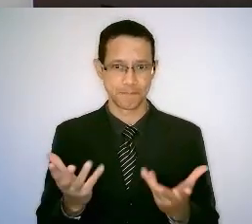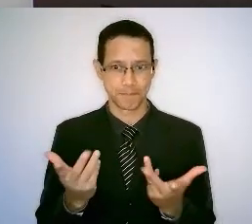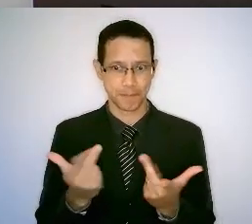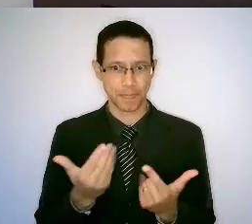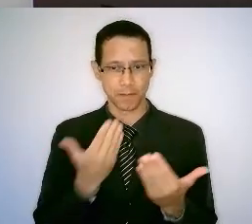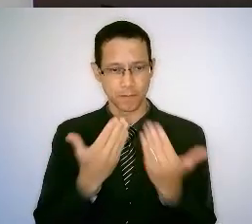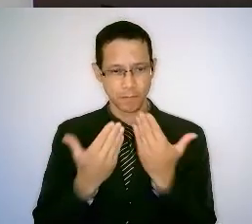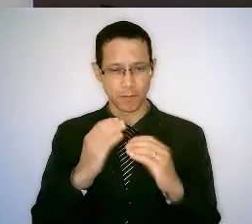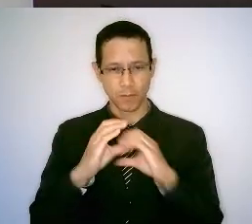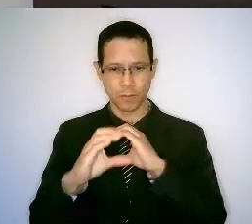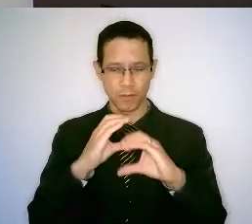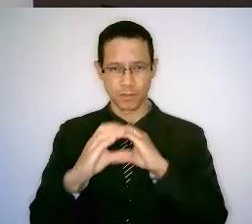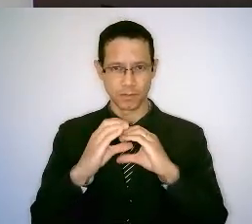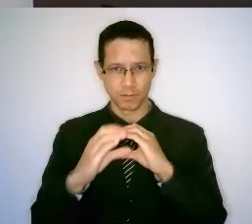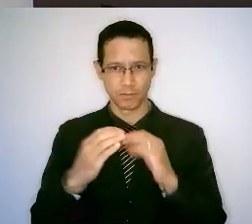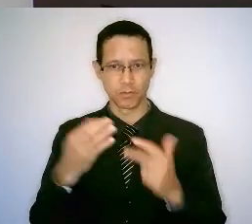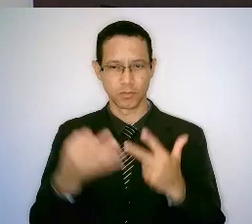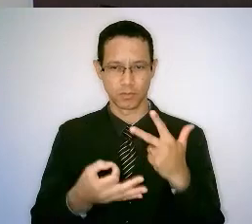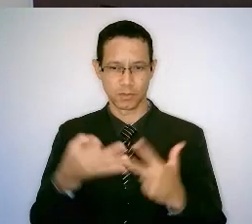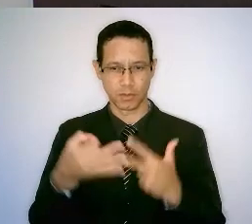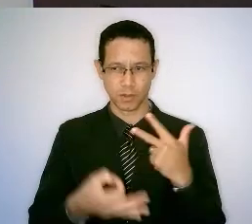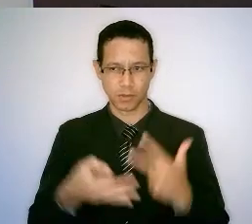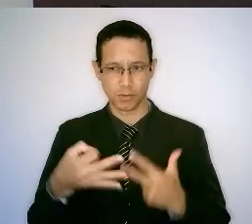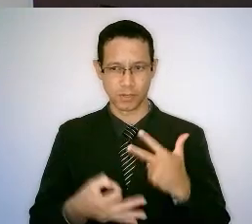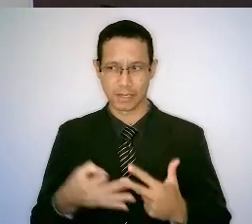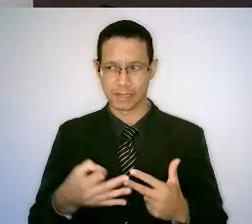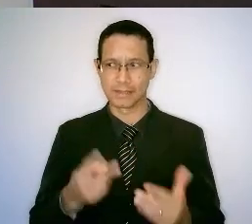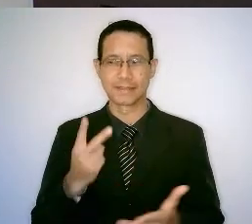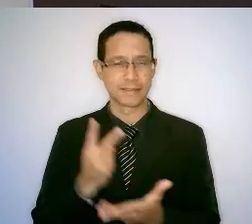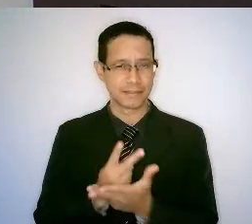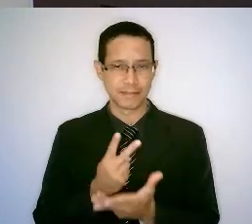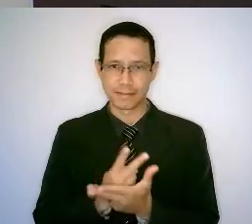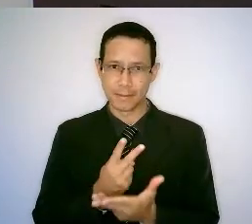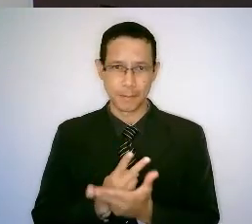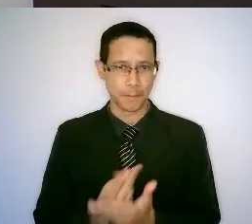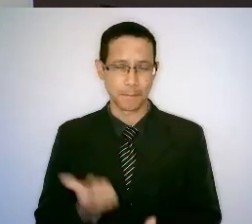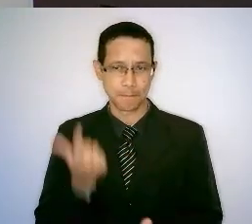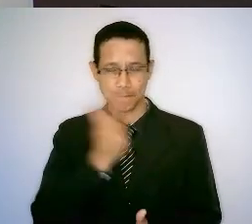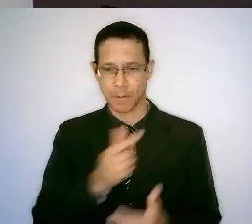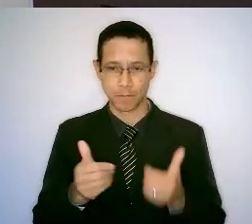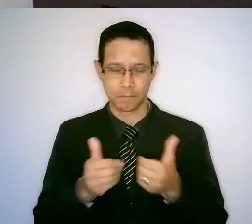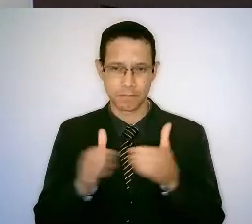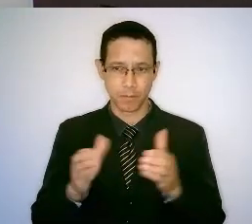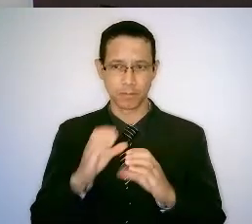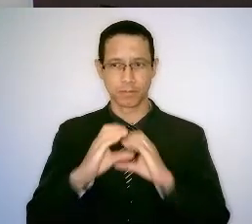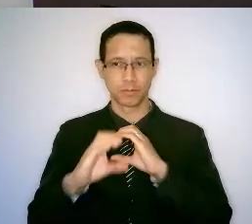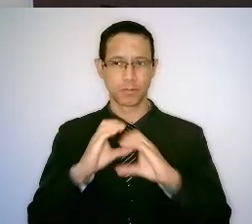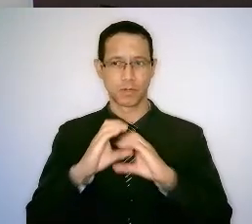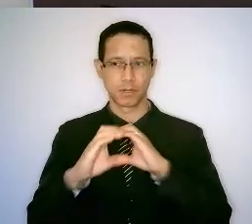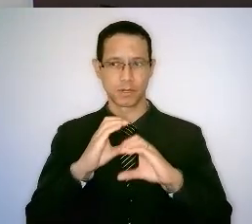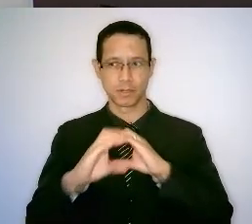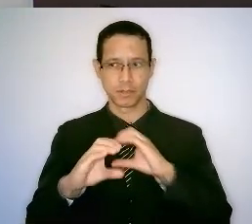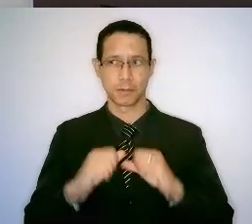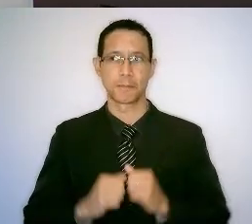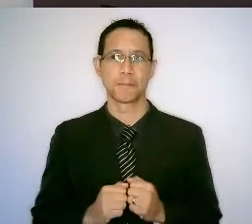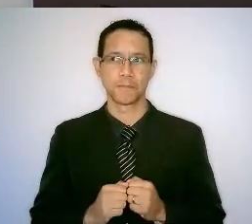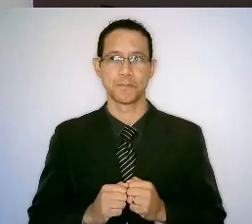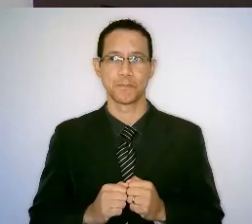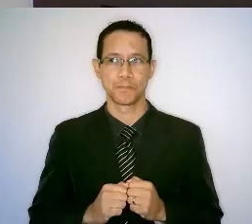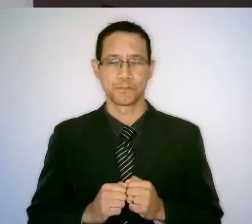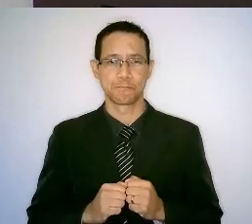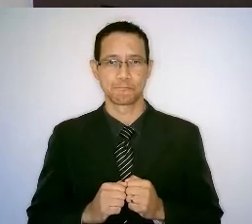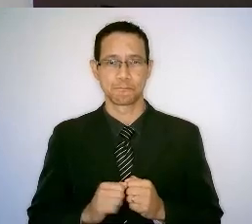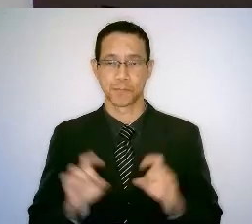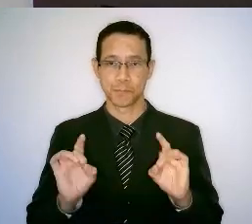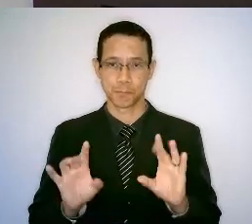interlocução com o Poder Judiciário, que se mostra sempre aberto para essa comunicação e que,